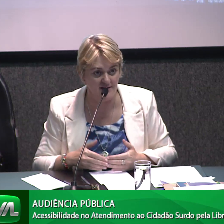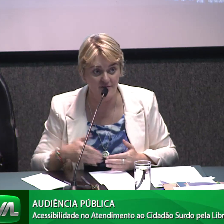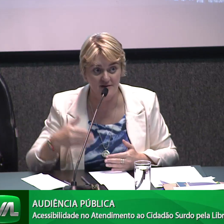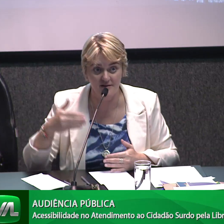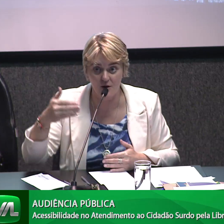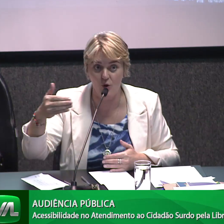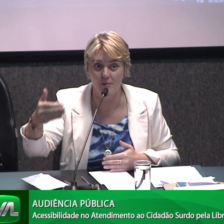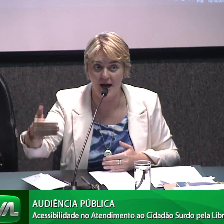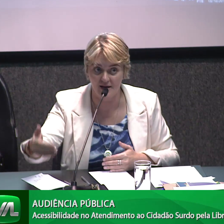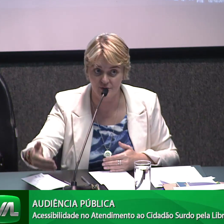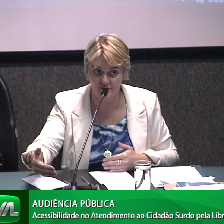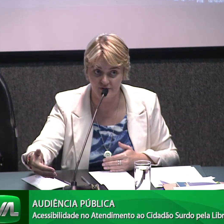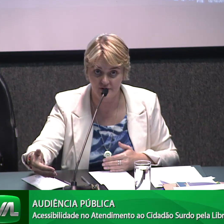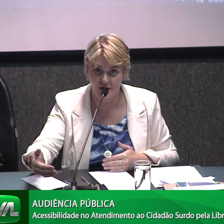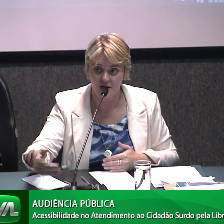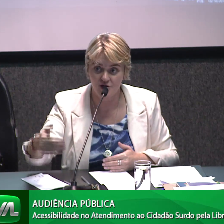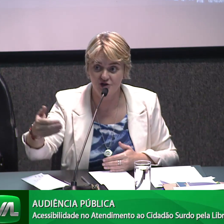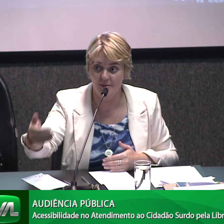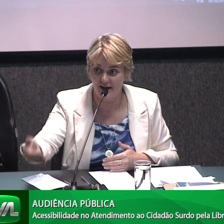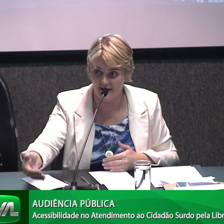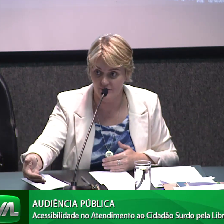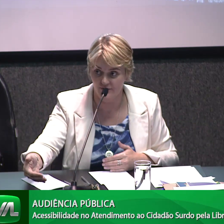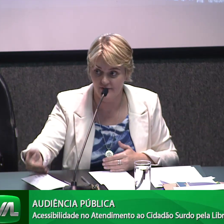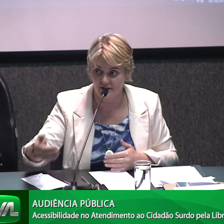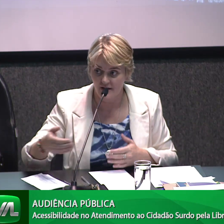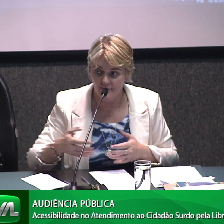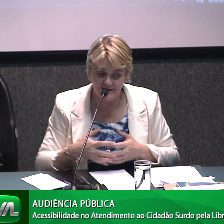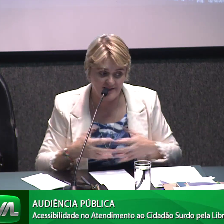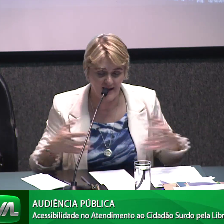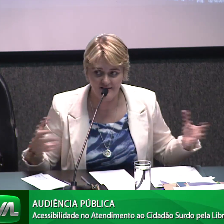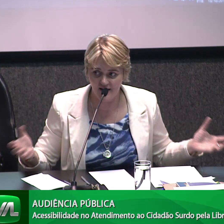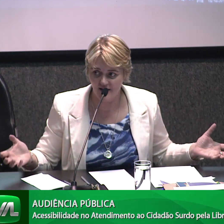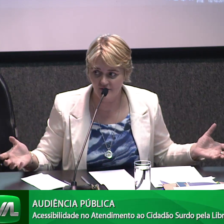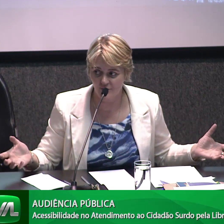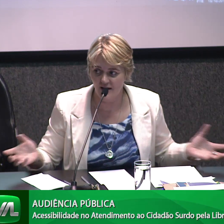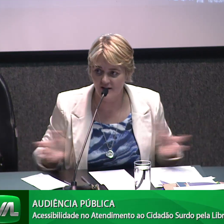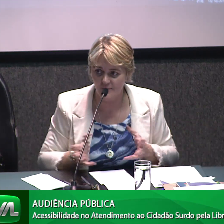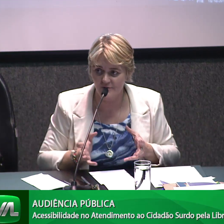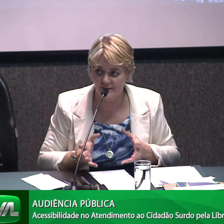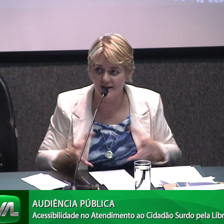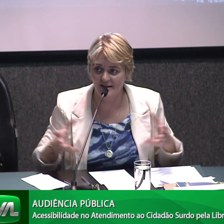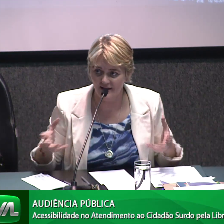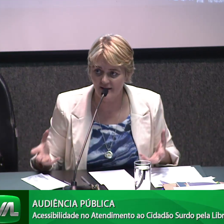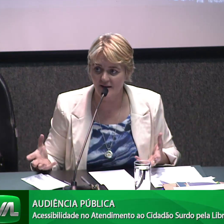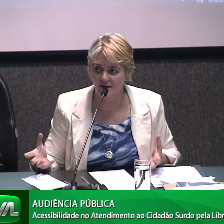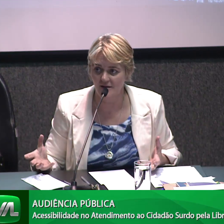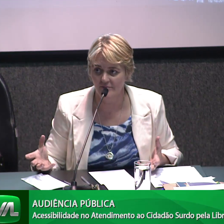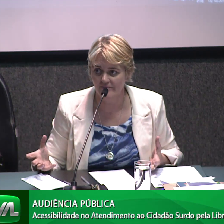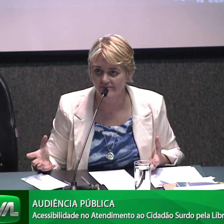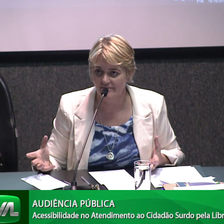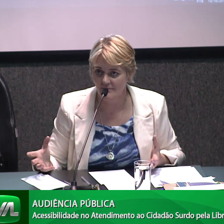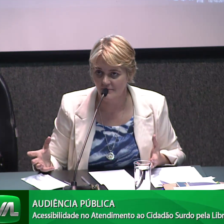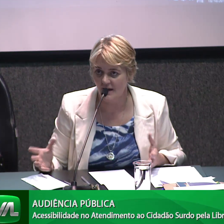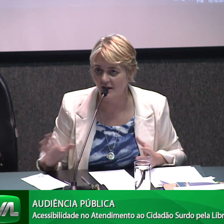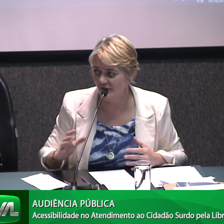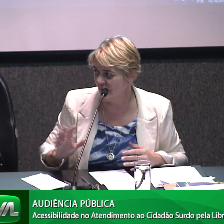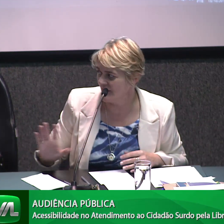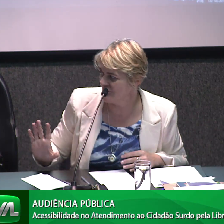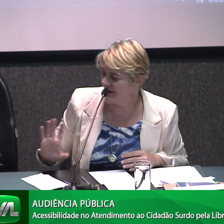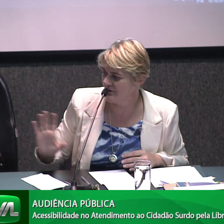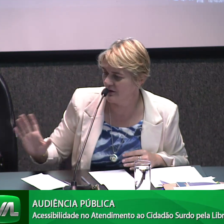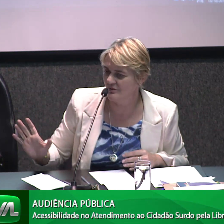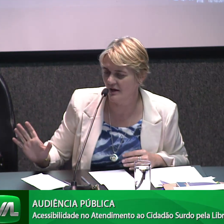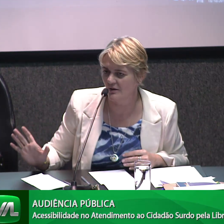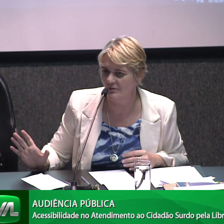parece que eles devem ser cobrados e chamados. Mas quem tem que assumir a responsabilidade é quem está aqui. Esse é